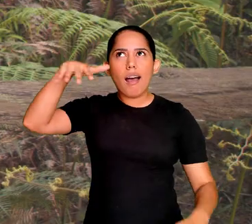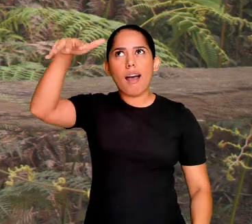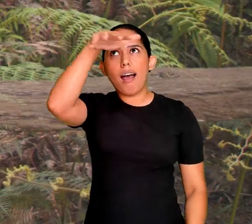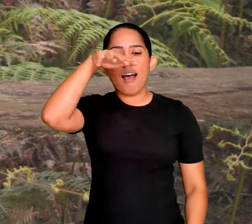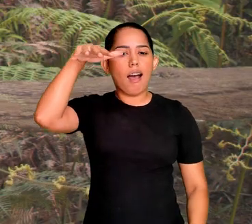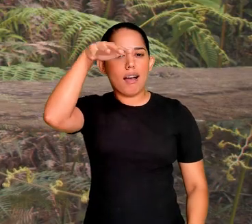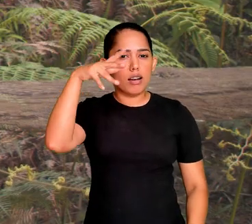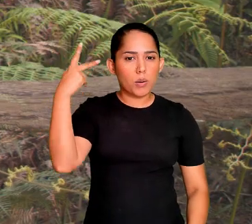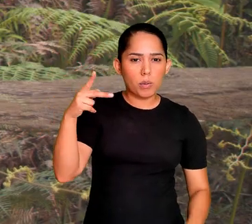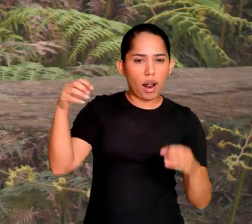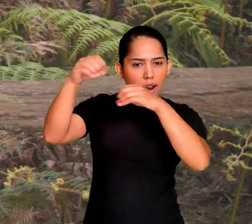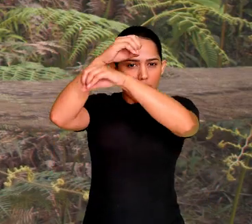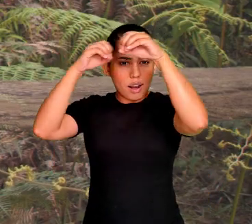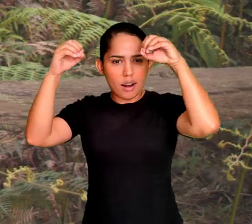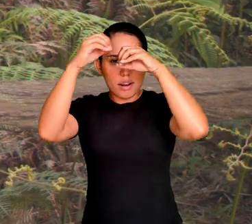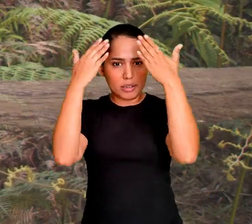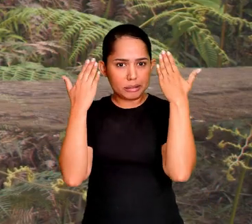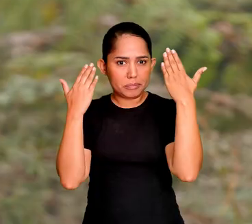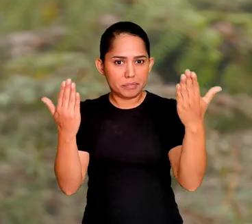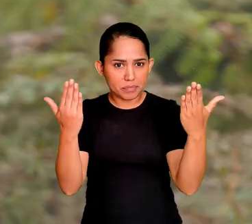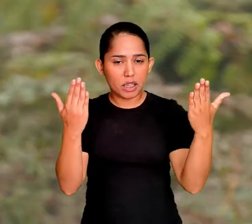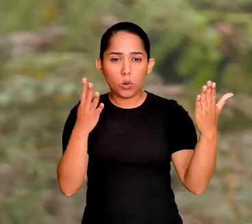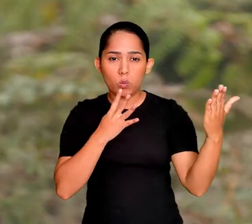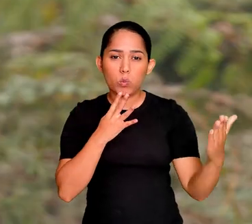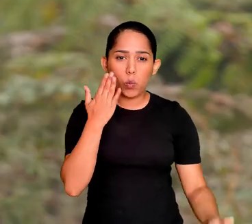ritmos astrais, ritmos dos astros.